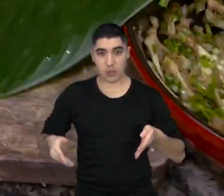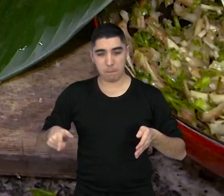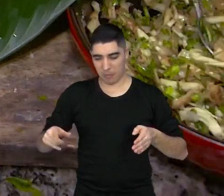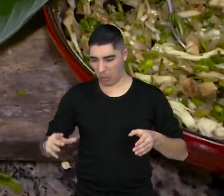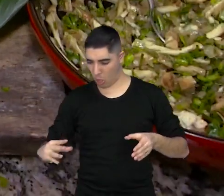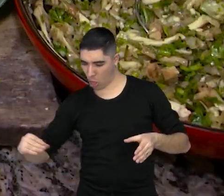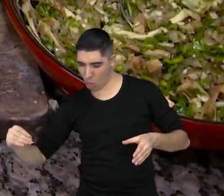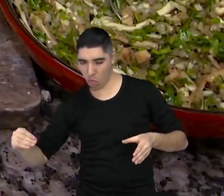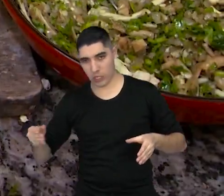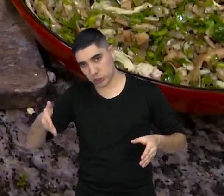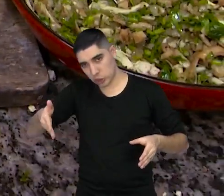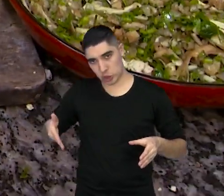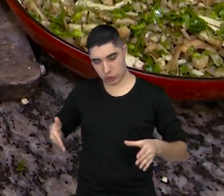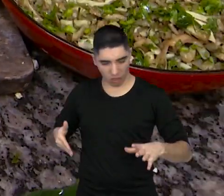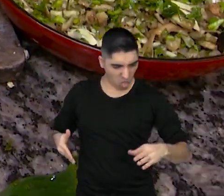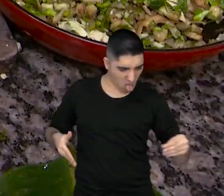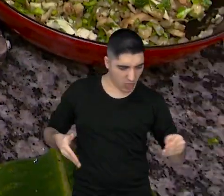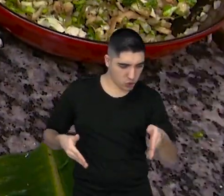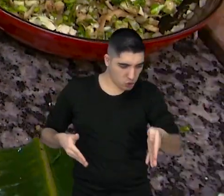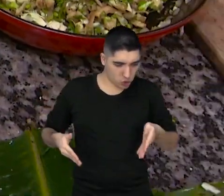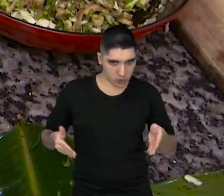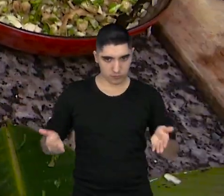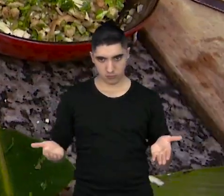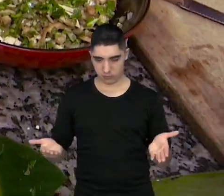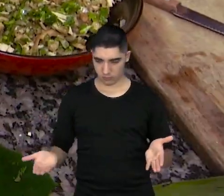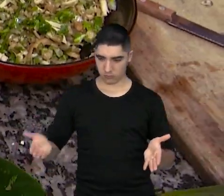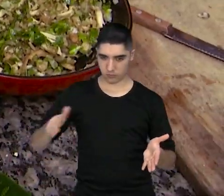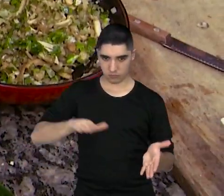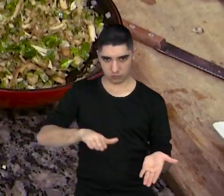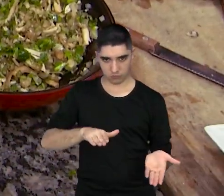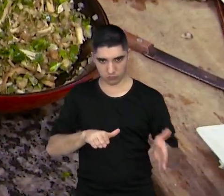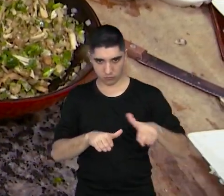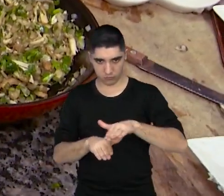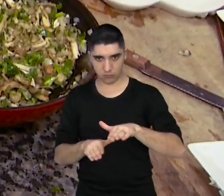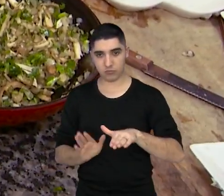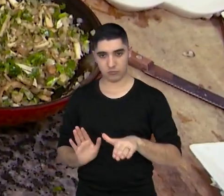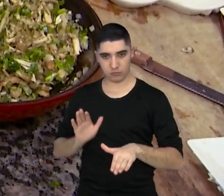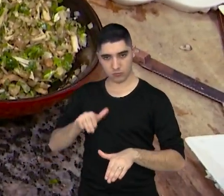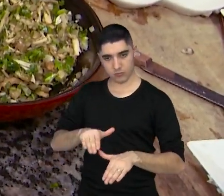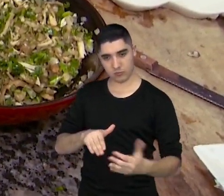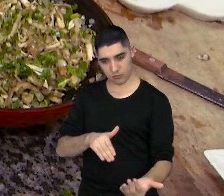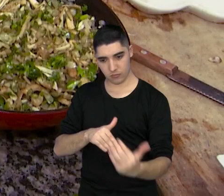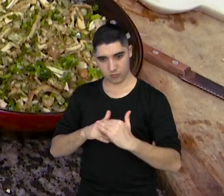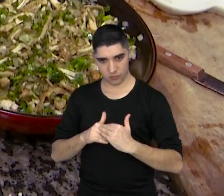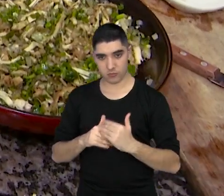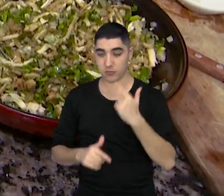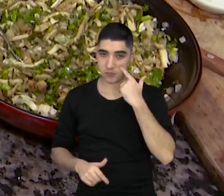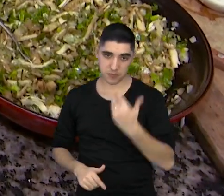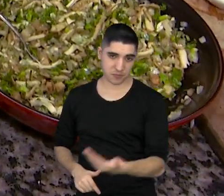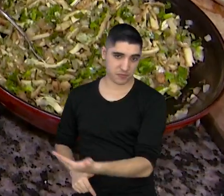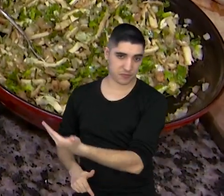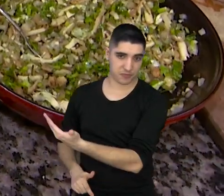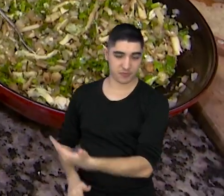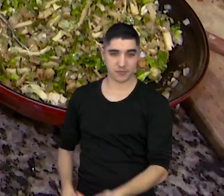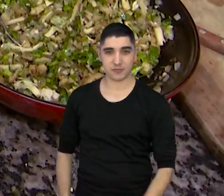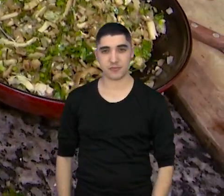para tirar esse bico aqui, ó. E aí esse prato vai ficar assim.